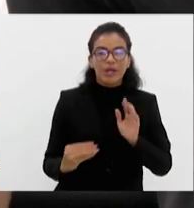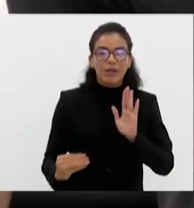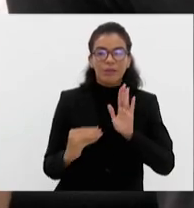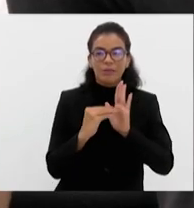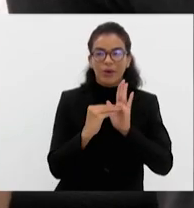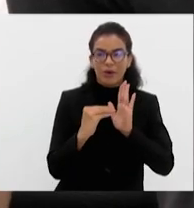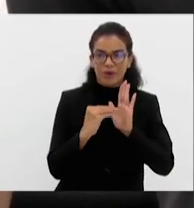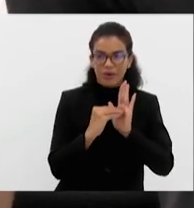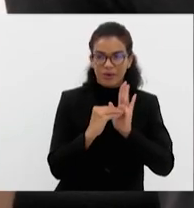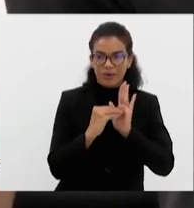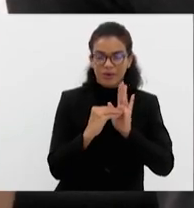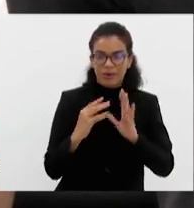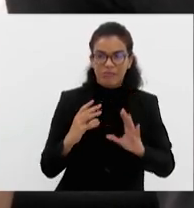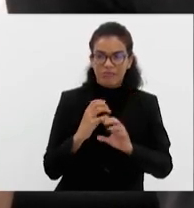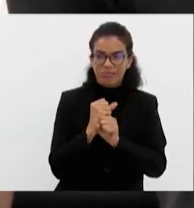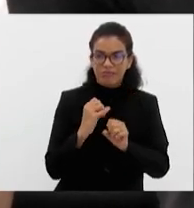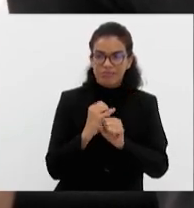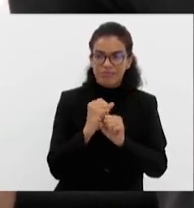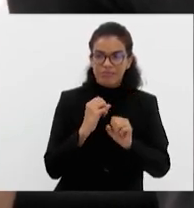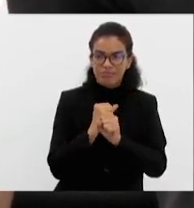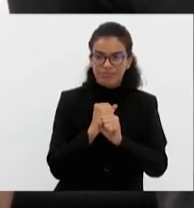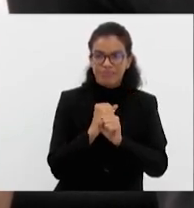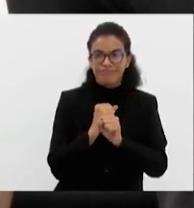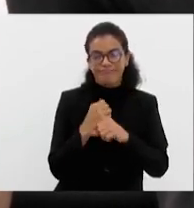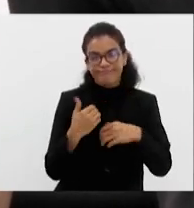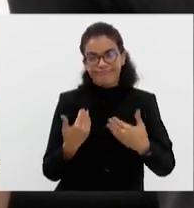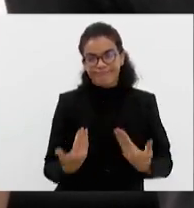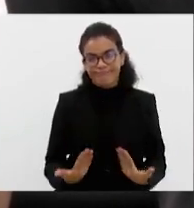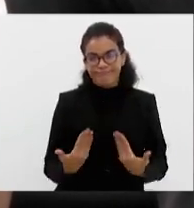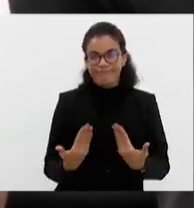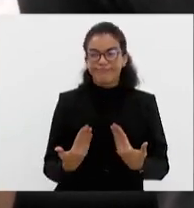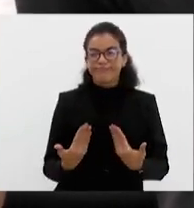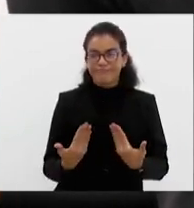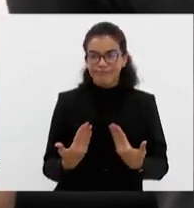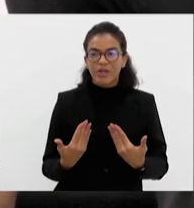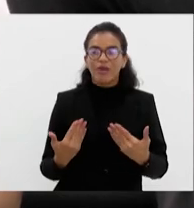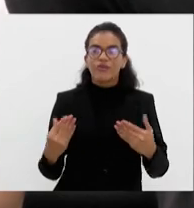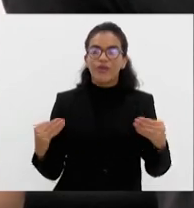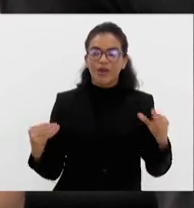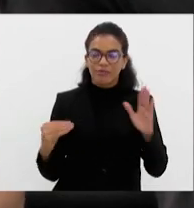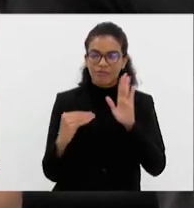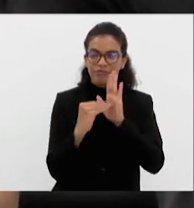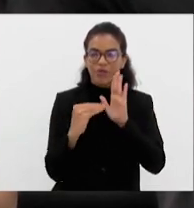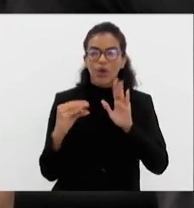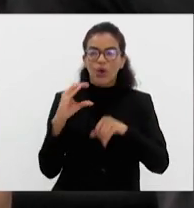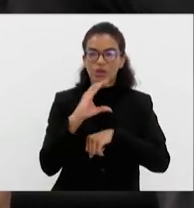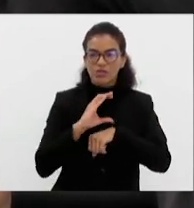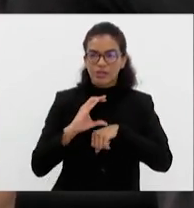dotação orçamentária genérica, não aponta, então foi constitucionalidade com emenda.